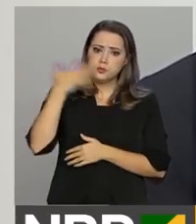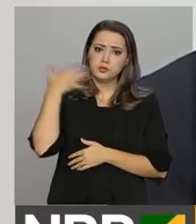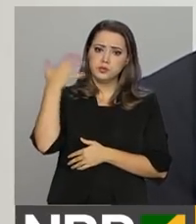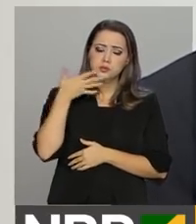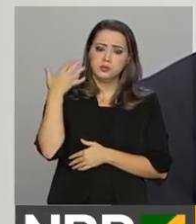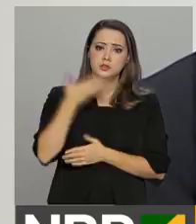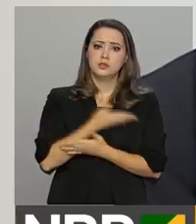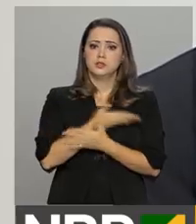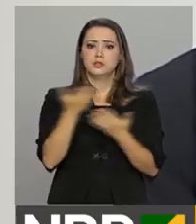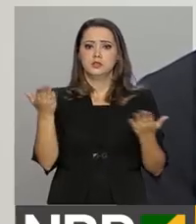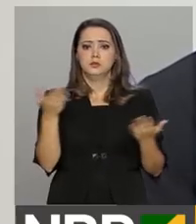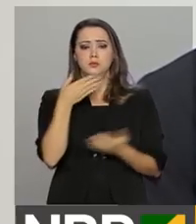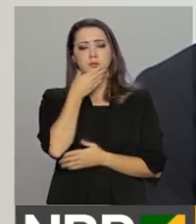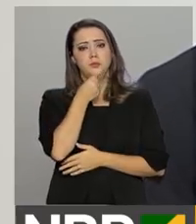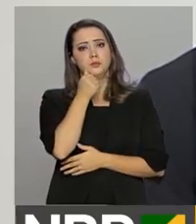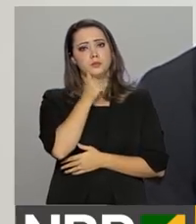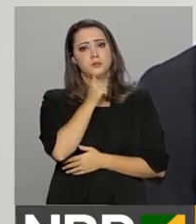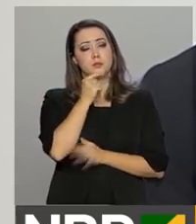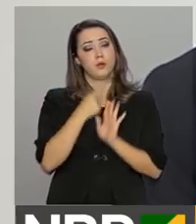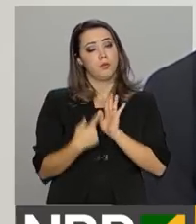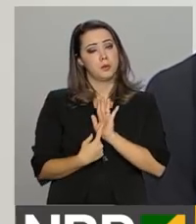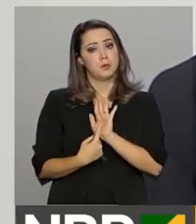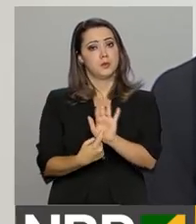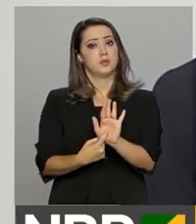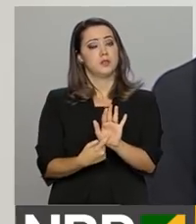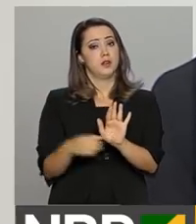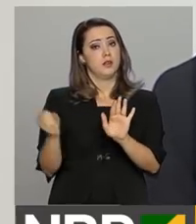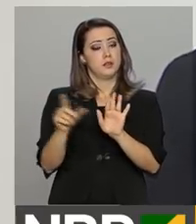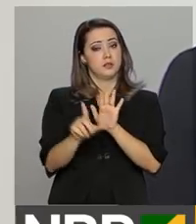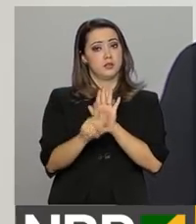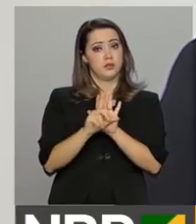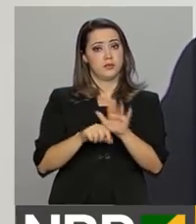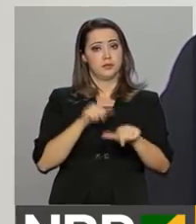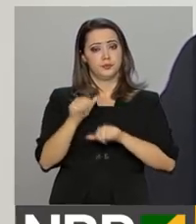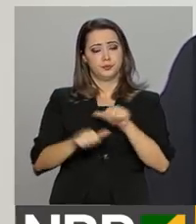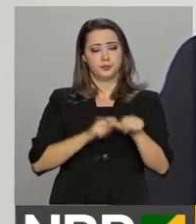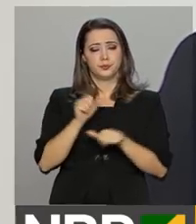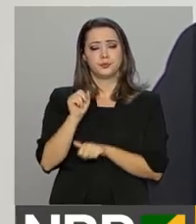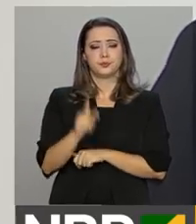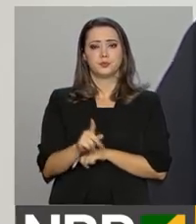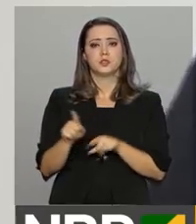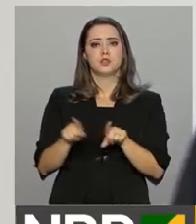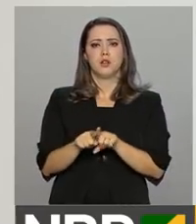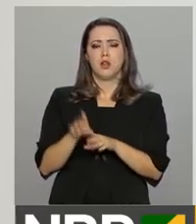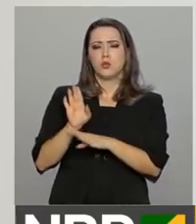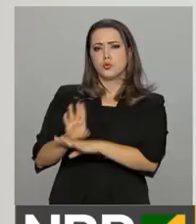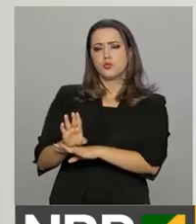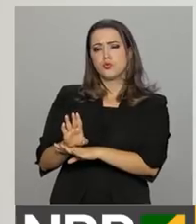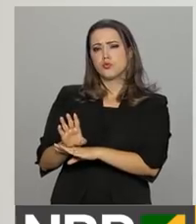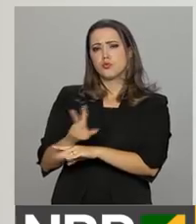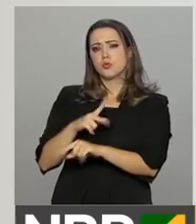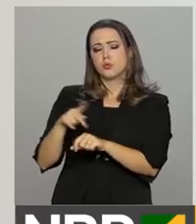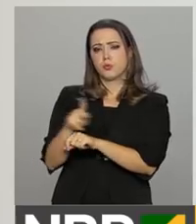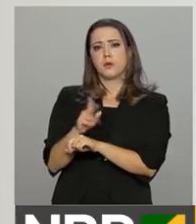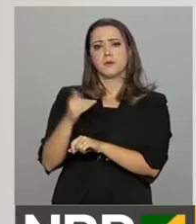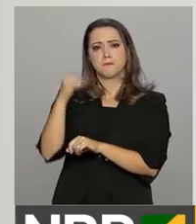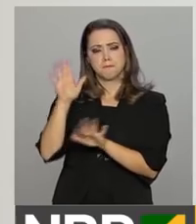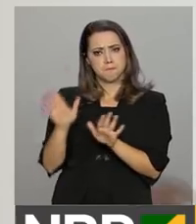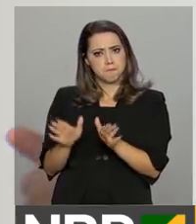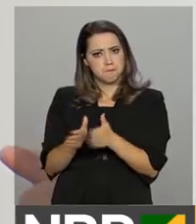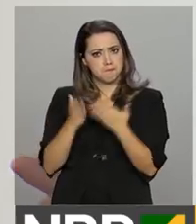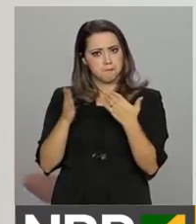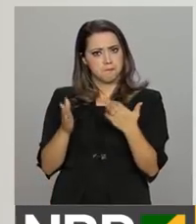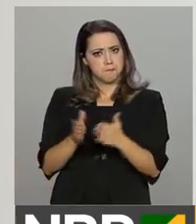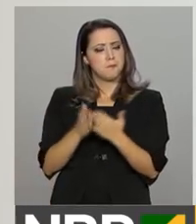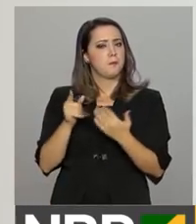e as senhoras né pra revelar que esta reforma da previdência em benefício do país especialmente do mais carentes é